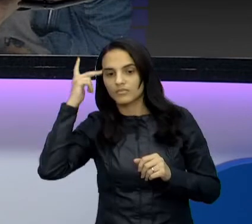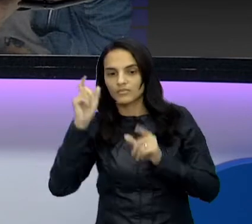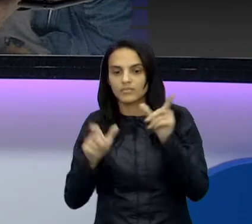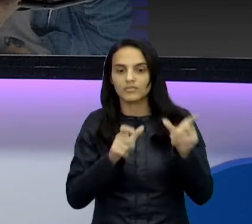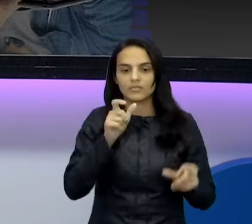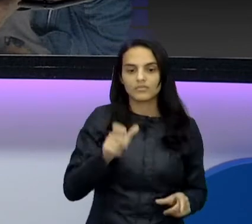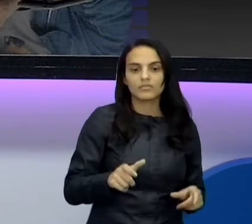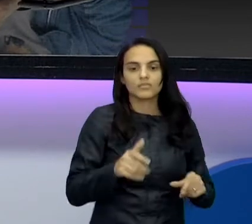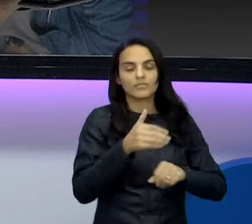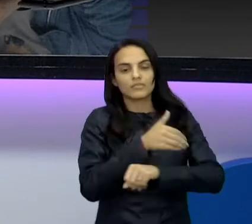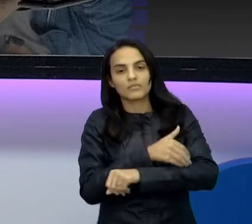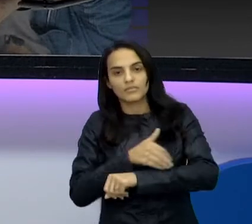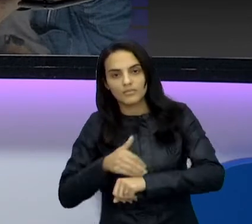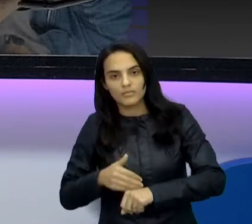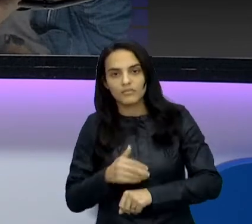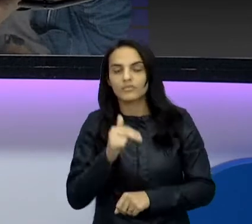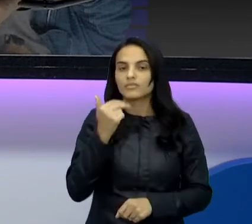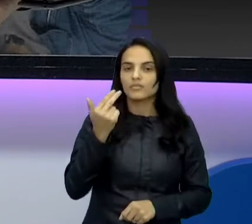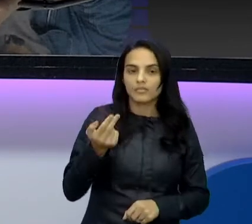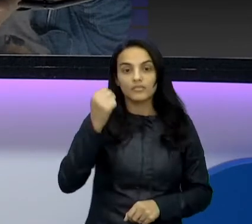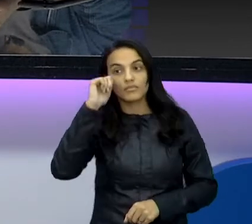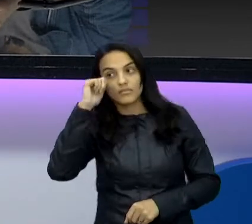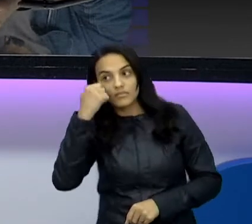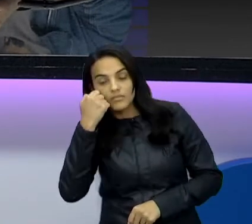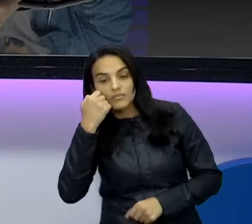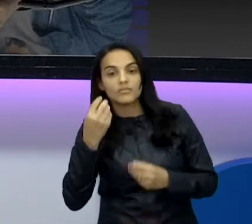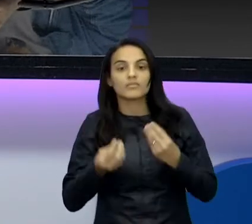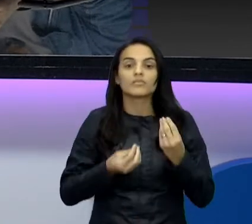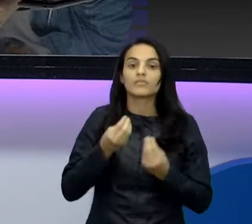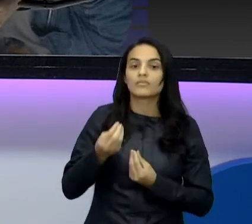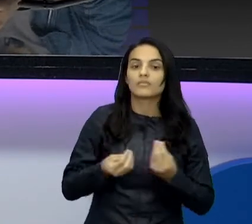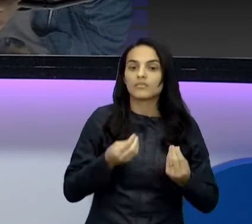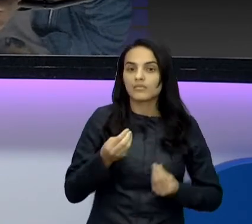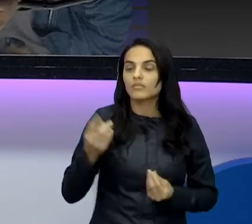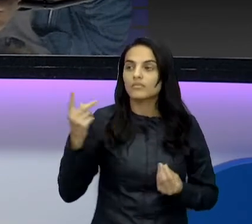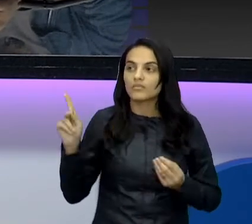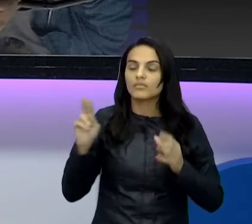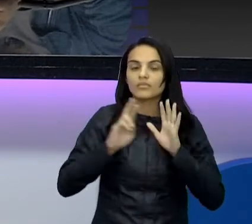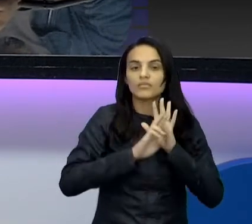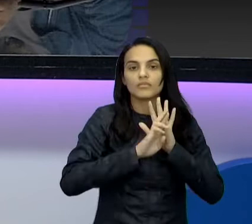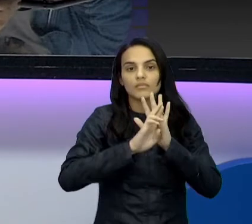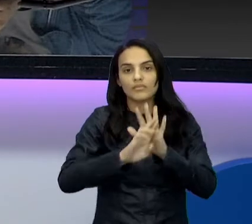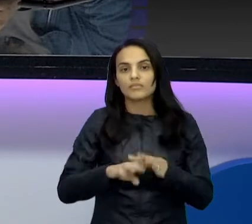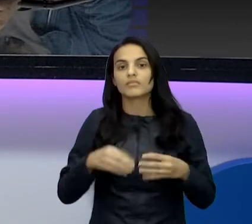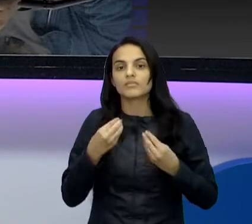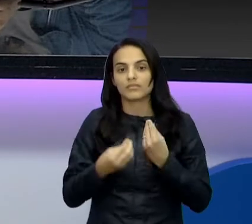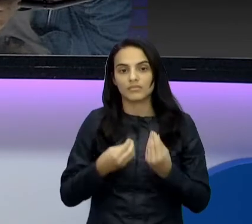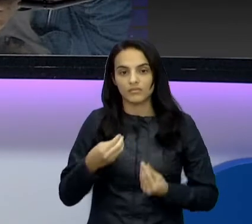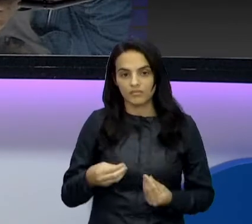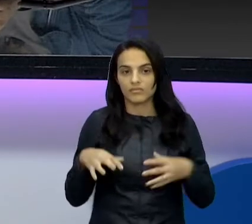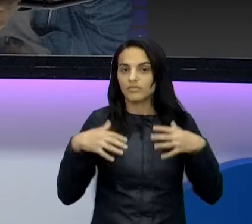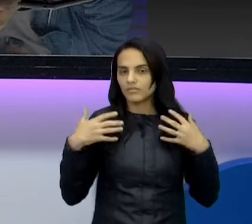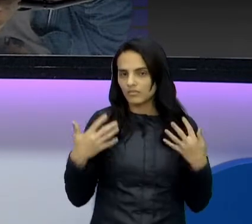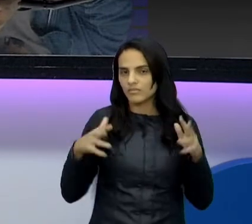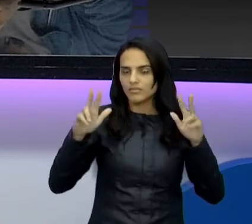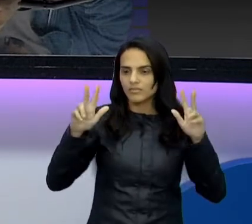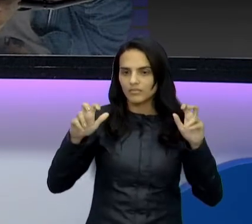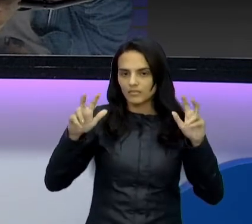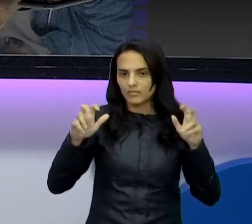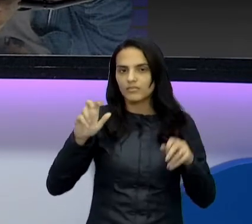um branco ou um negro, como que eles são representados? Quais adjetivos